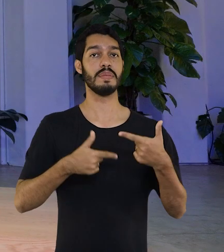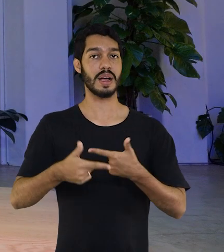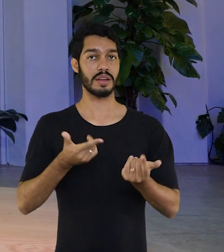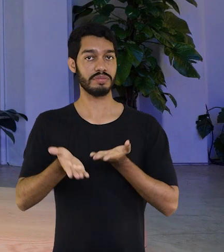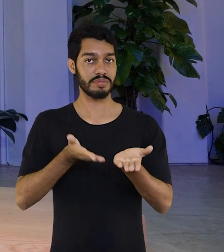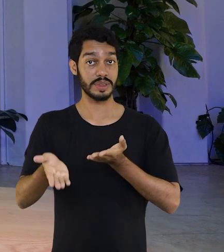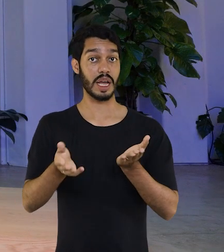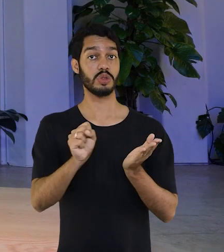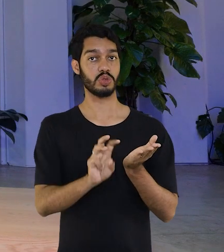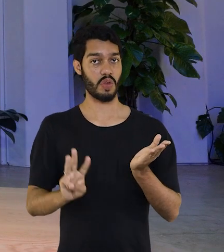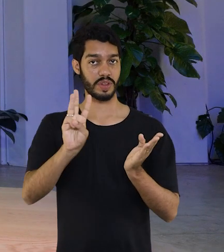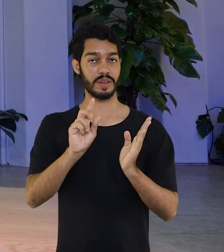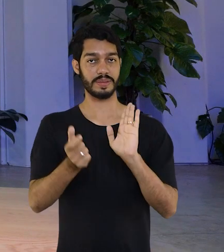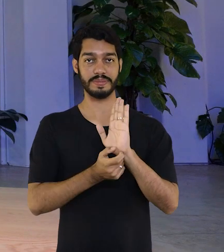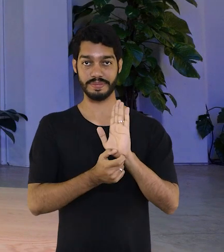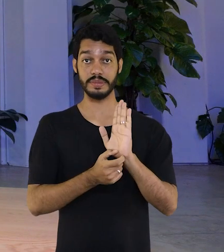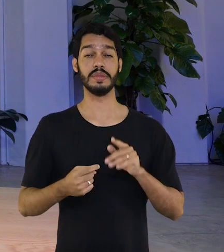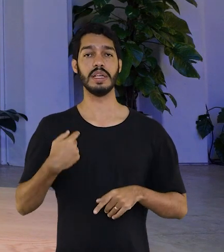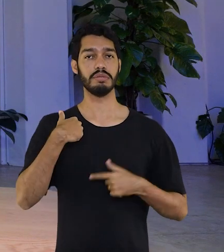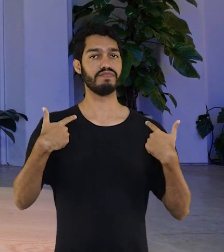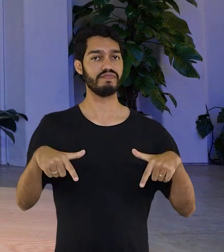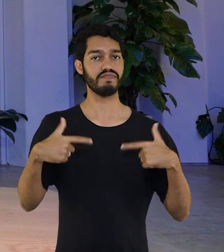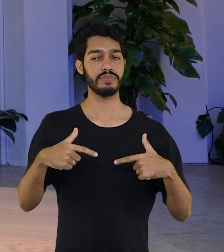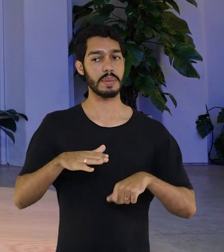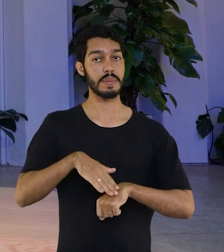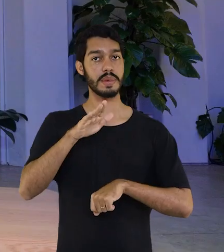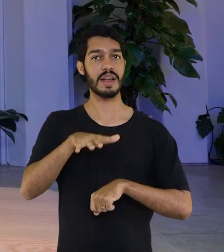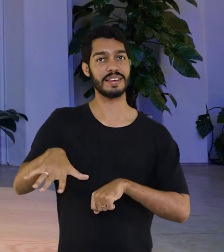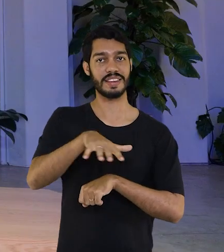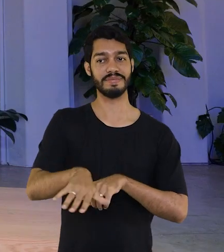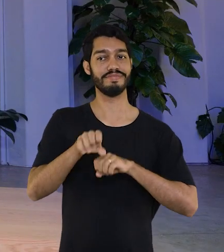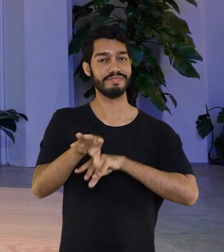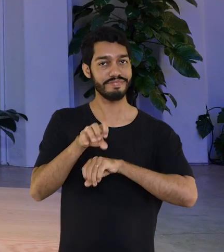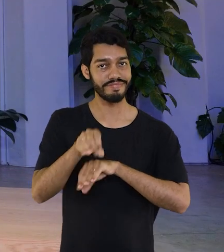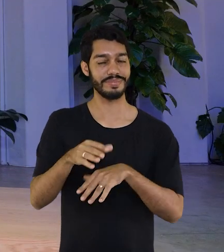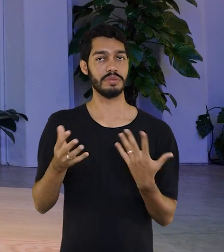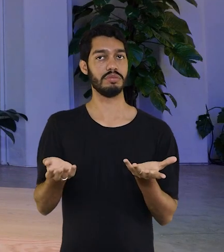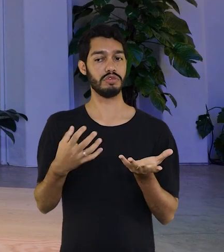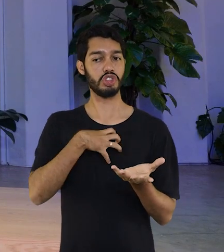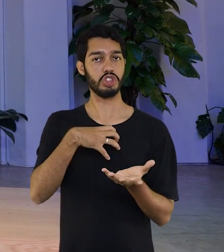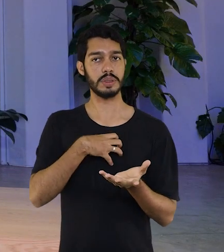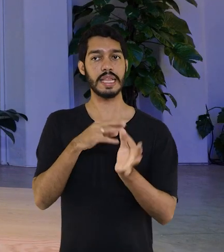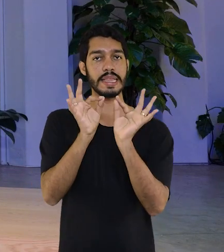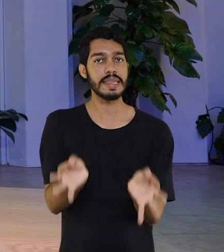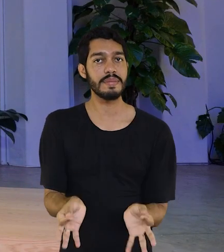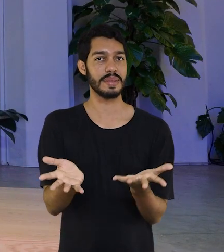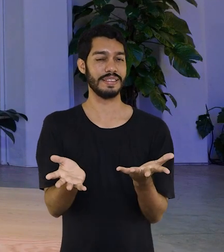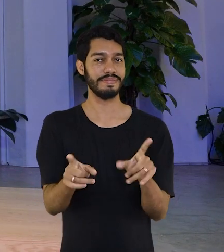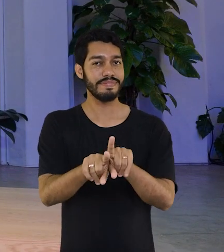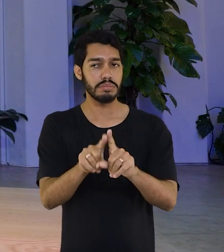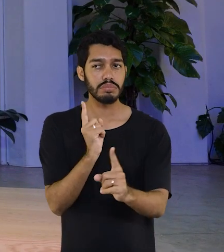prestação de serviço de software e eu trabalho muito com essa parte de educação, de ensinar de uma forma simples